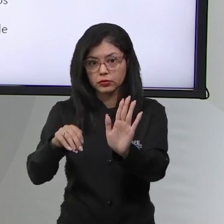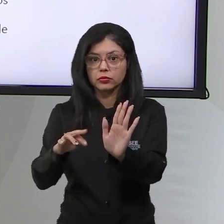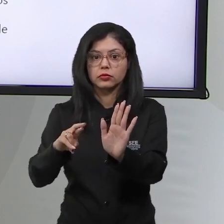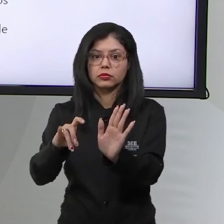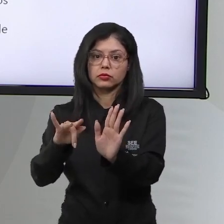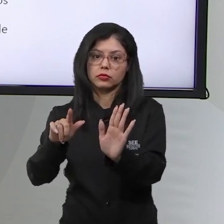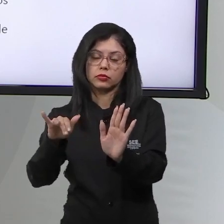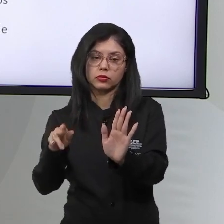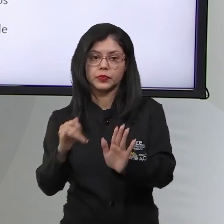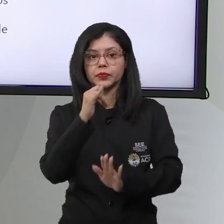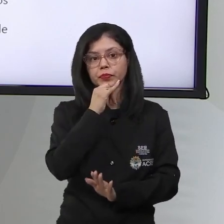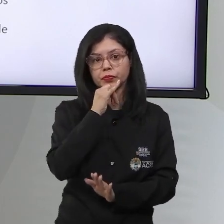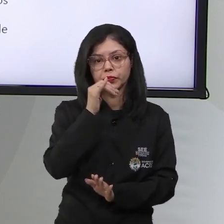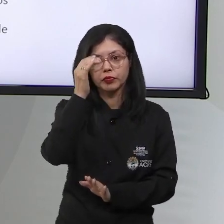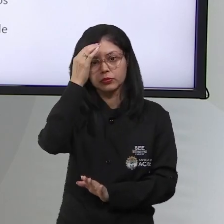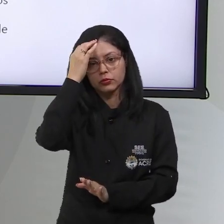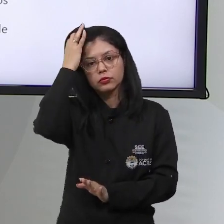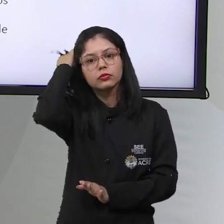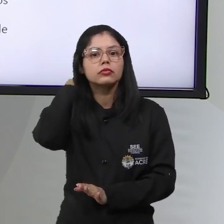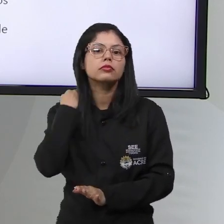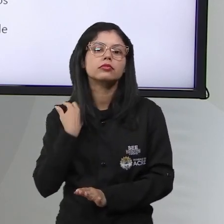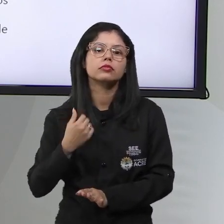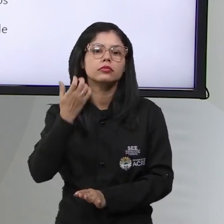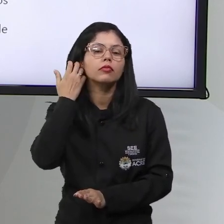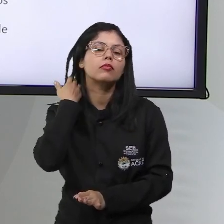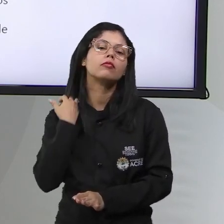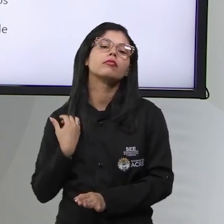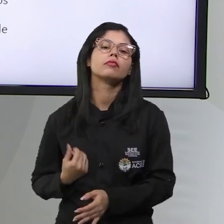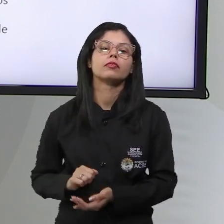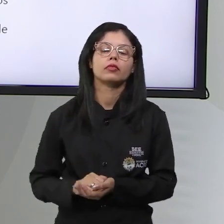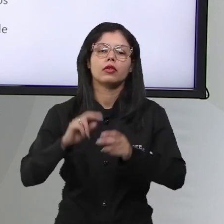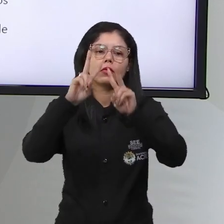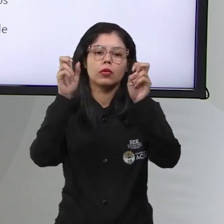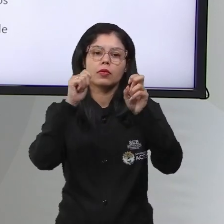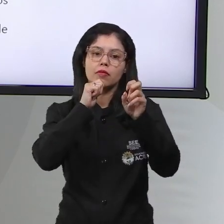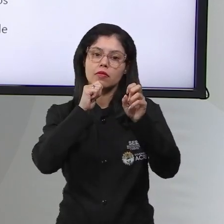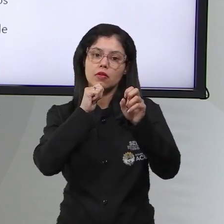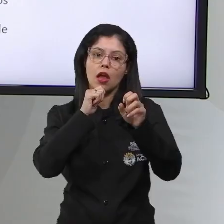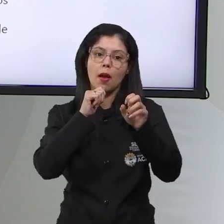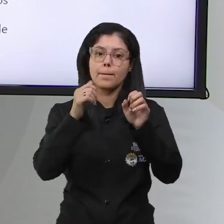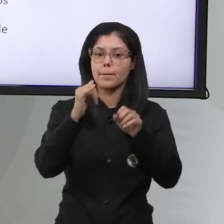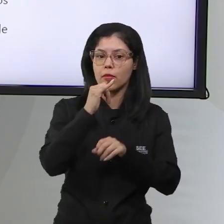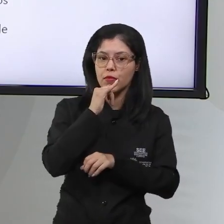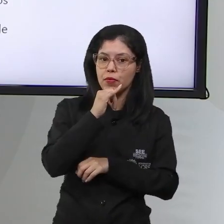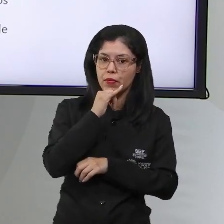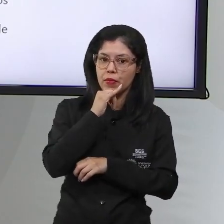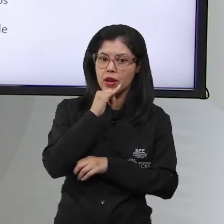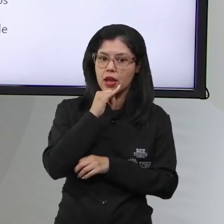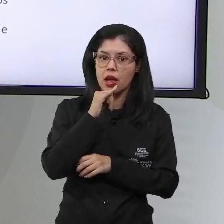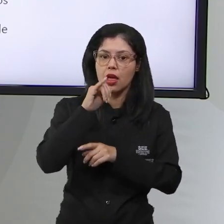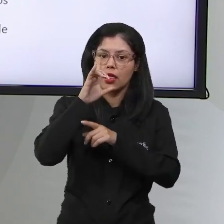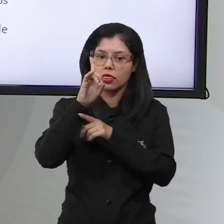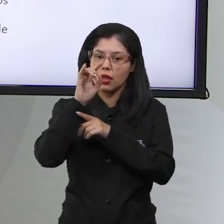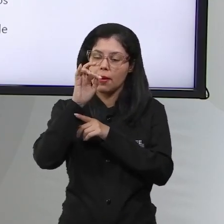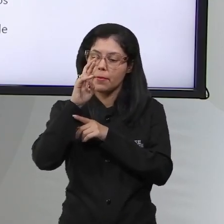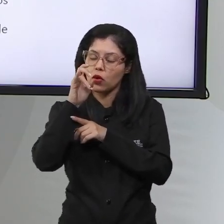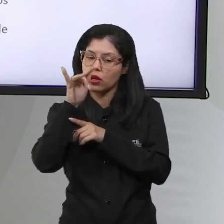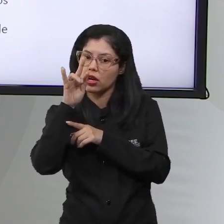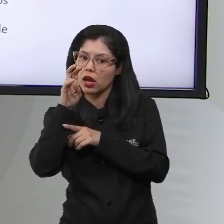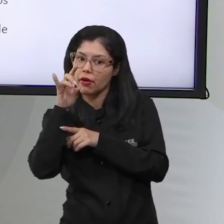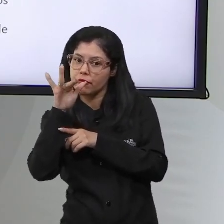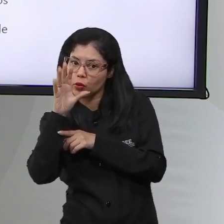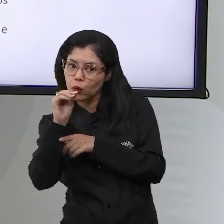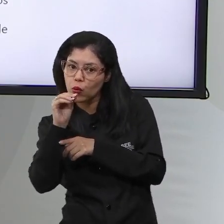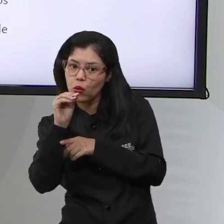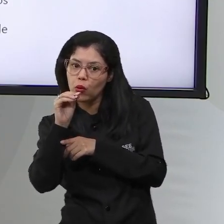exemplo, vamos aqui hipotetizar uma determinada situação. O censo demográfico, ele vai ser aplicado, por